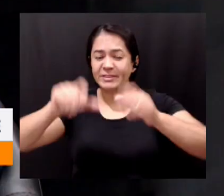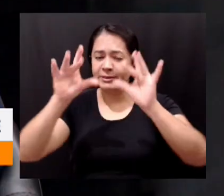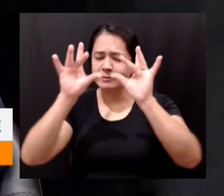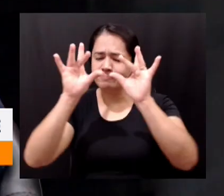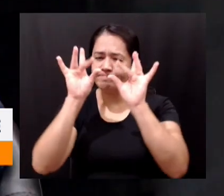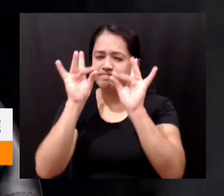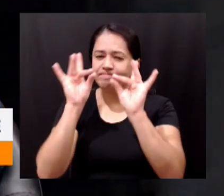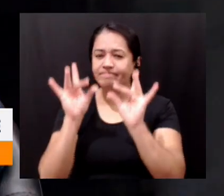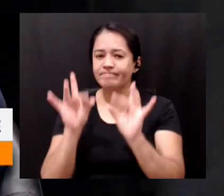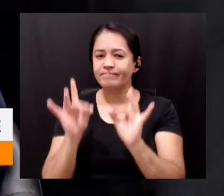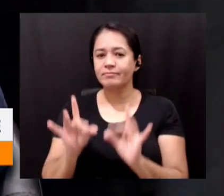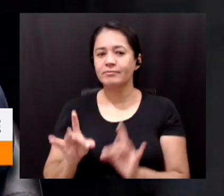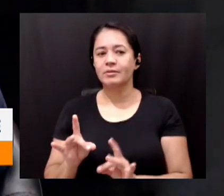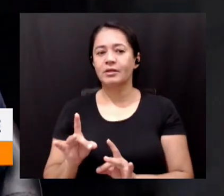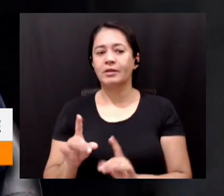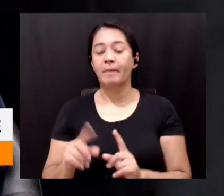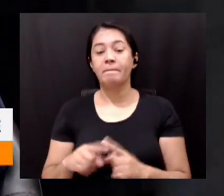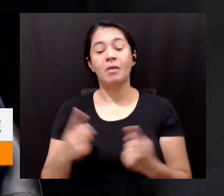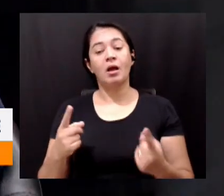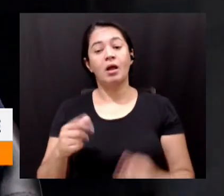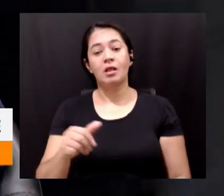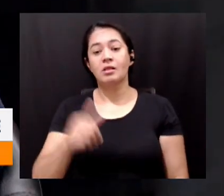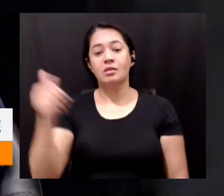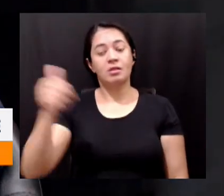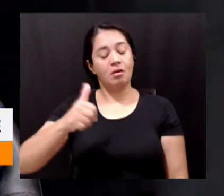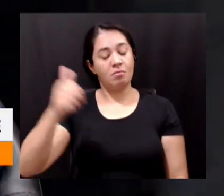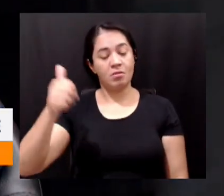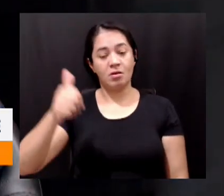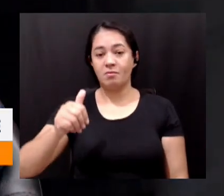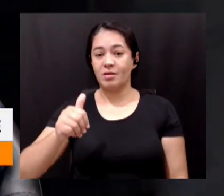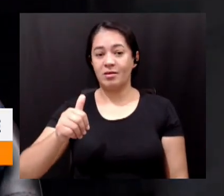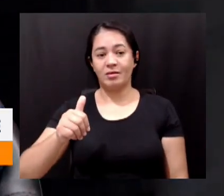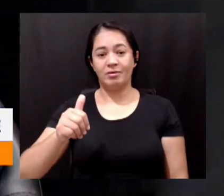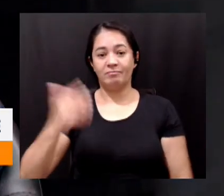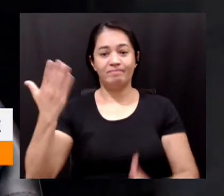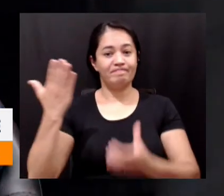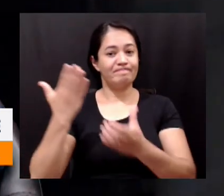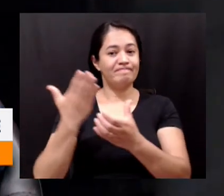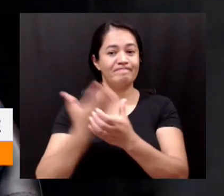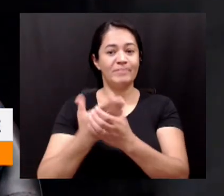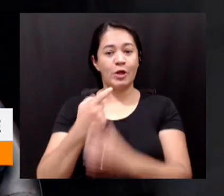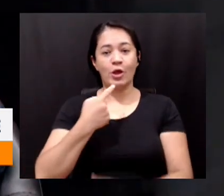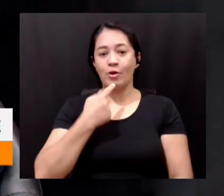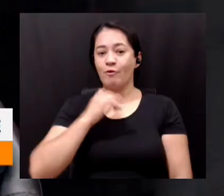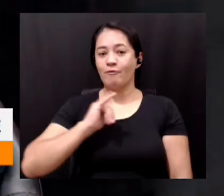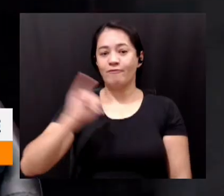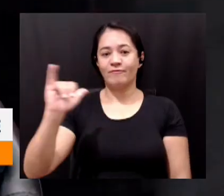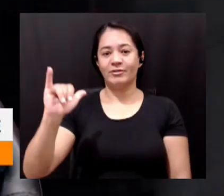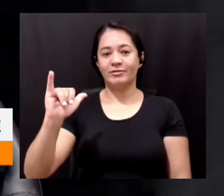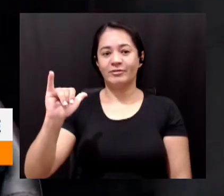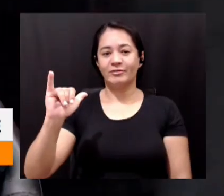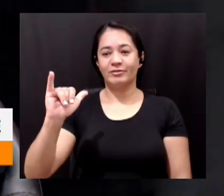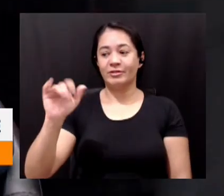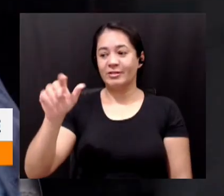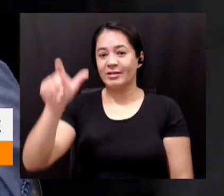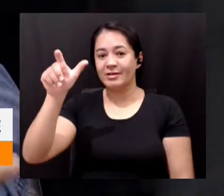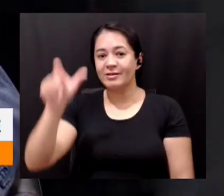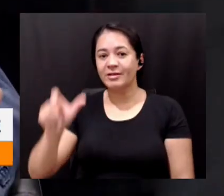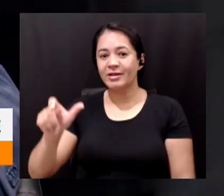prima facie, né, assim, à primeira vista, eu diria que o apostador ali, ele